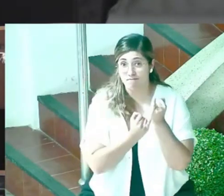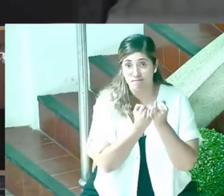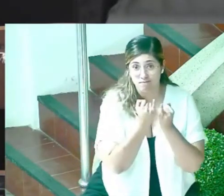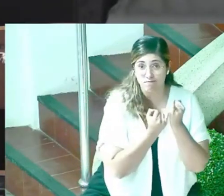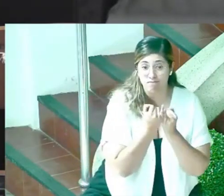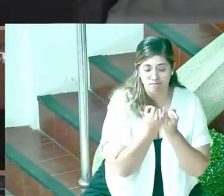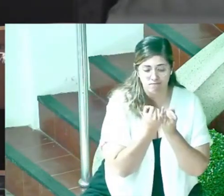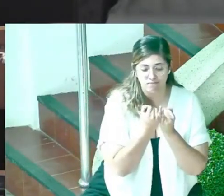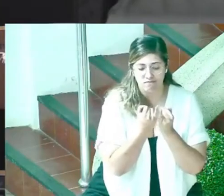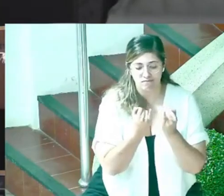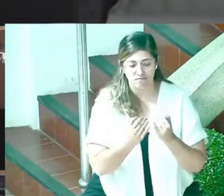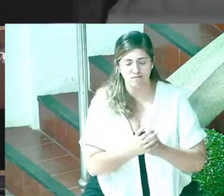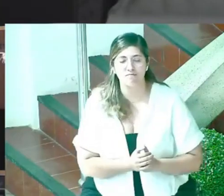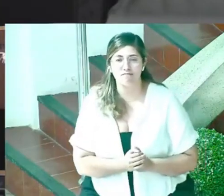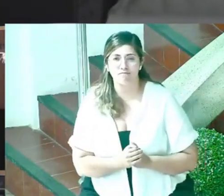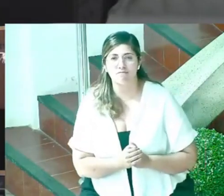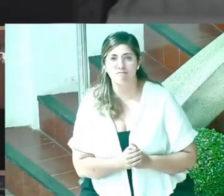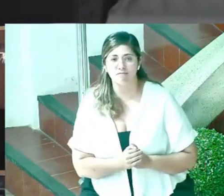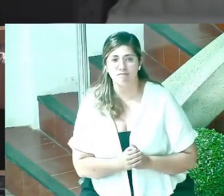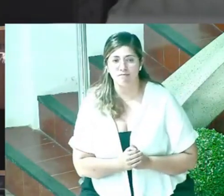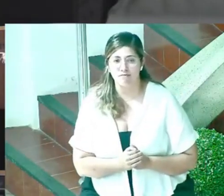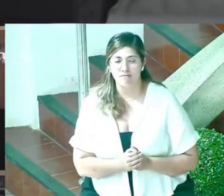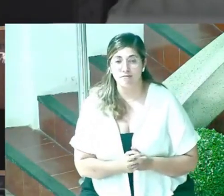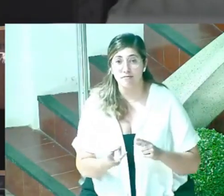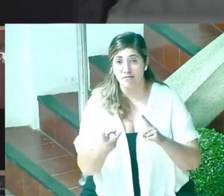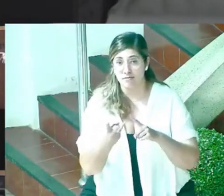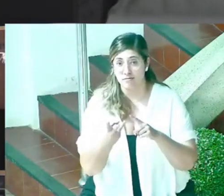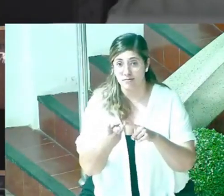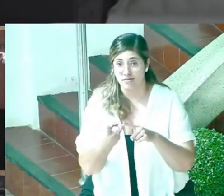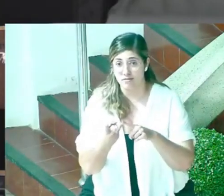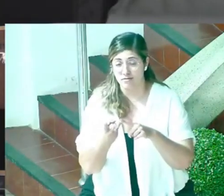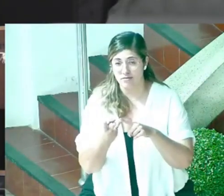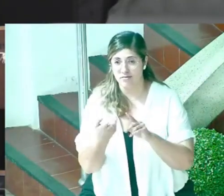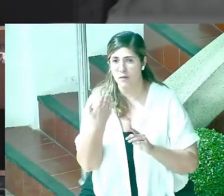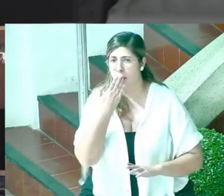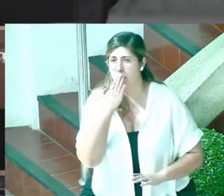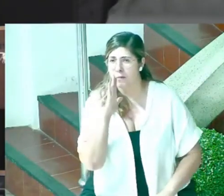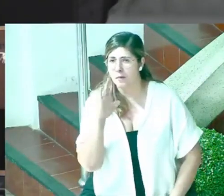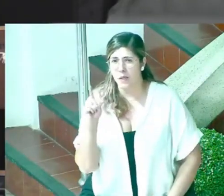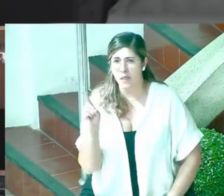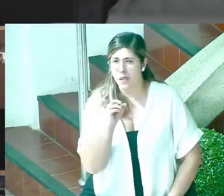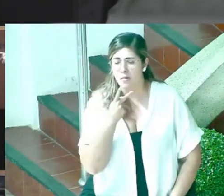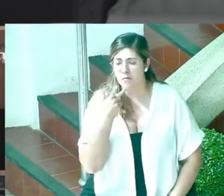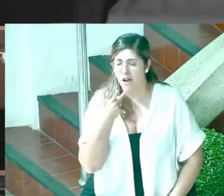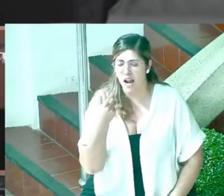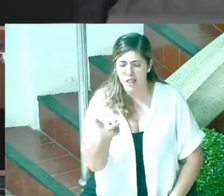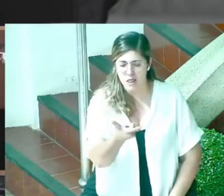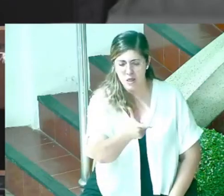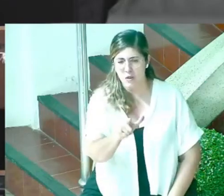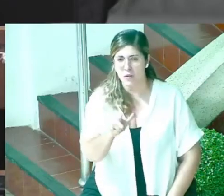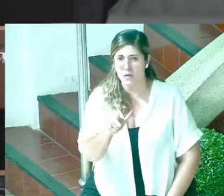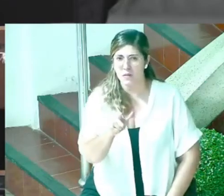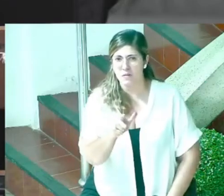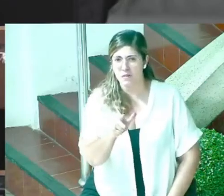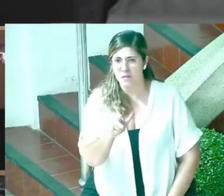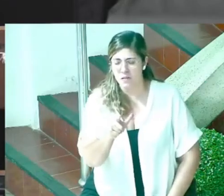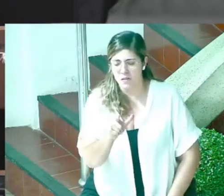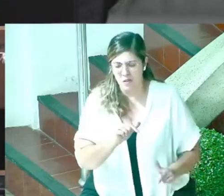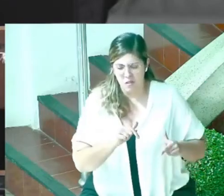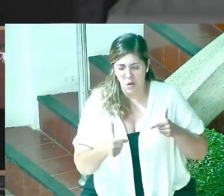eu vou levar o carro para o meu mecânico, ele vai consertar e aí eu te mando a conta. E você faz um Pix e está tudo